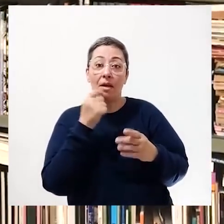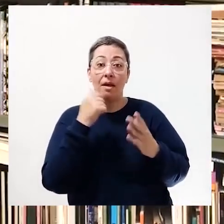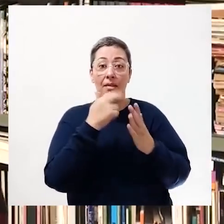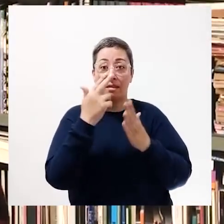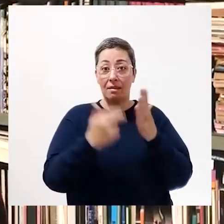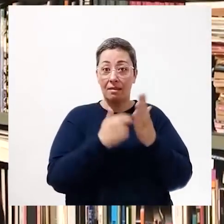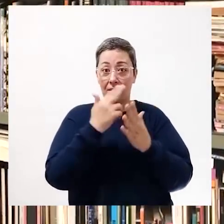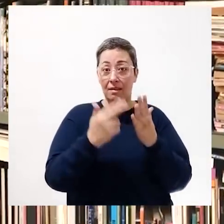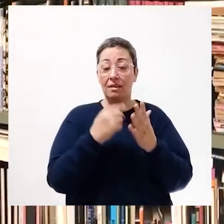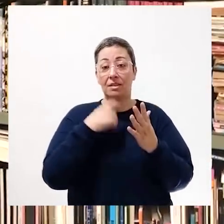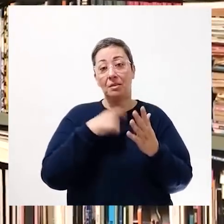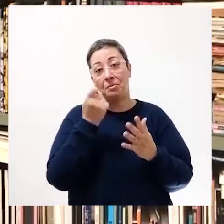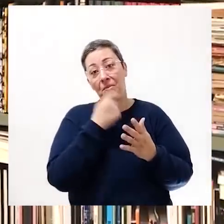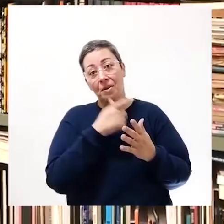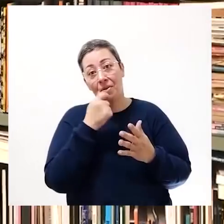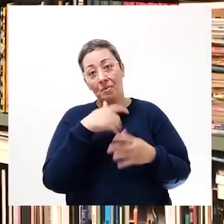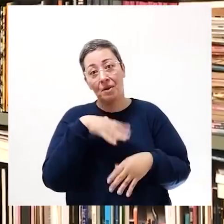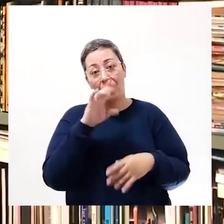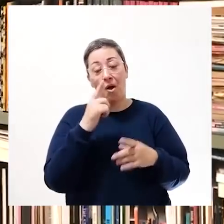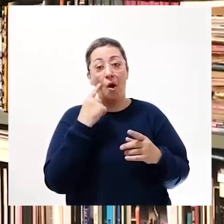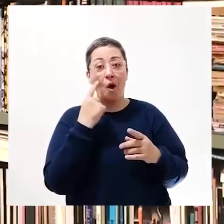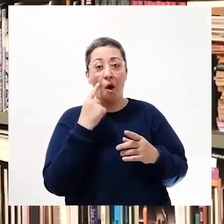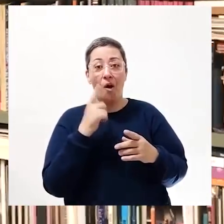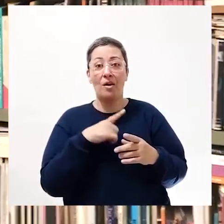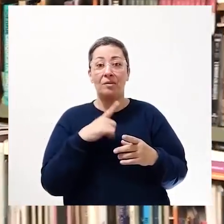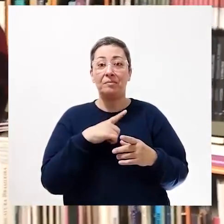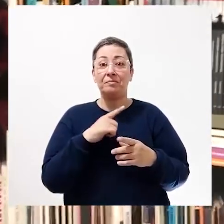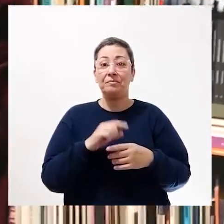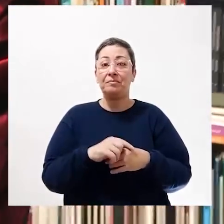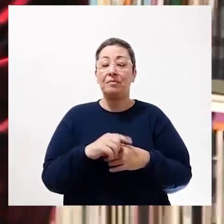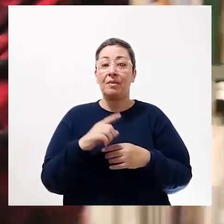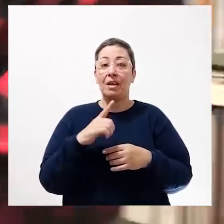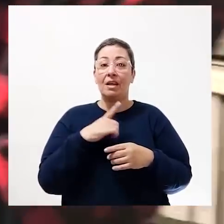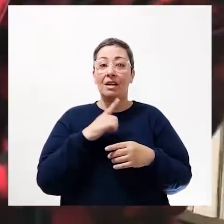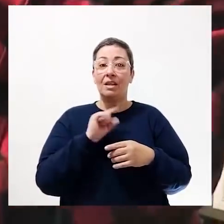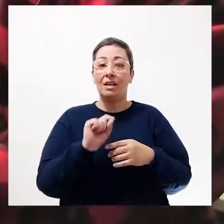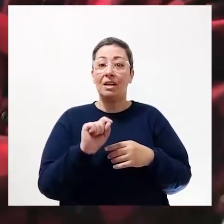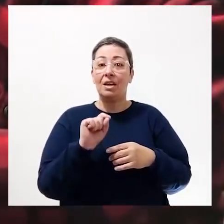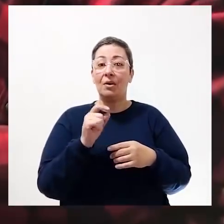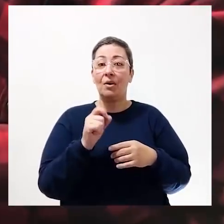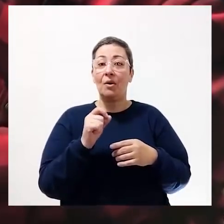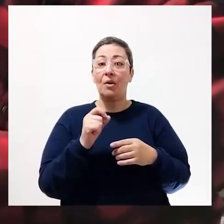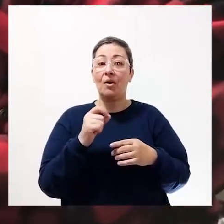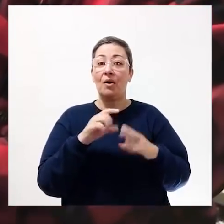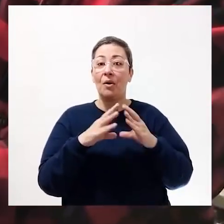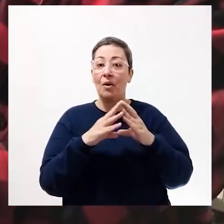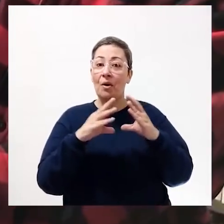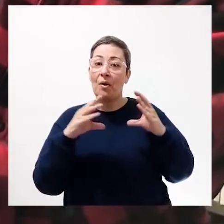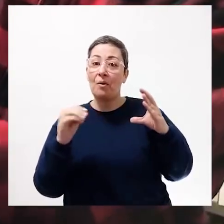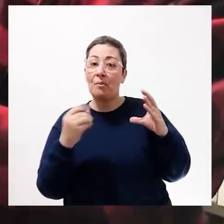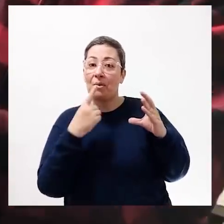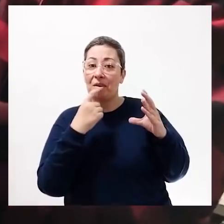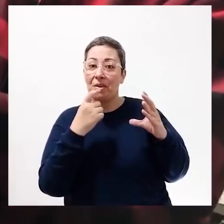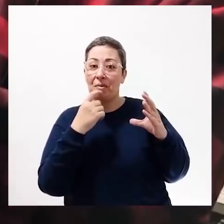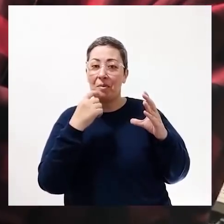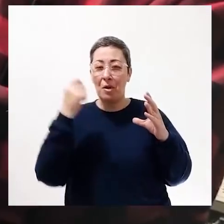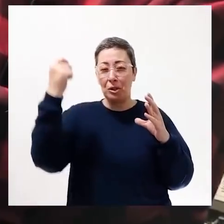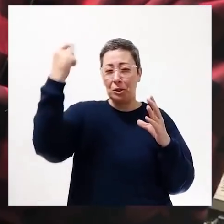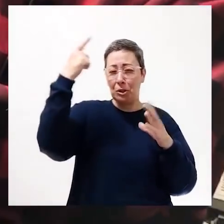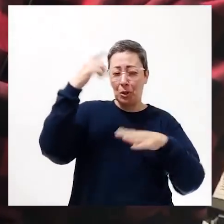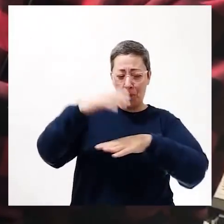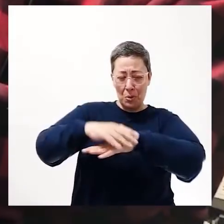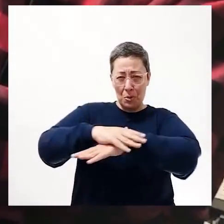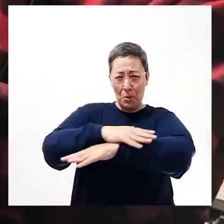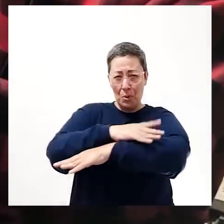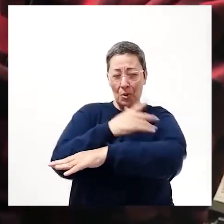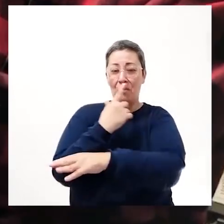piada desenhada, né, com muito humor, né? Olha aqui, esse aqui é o pimentão, né? A gente vai na praia, toma